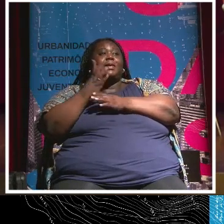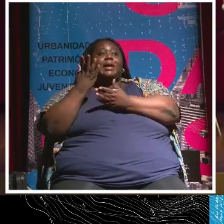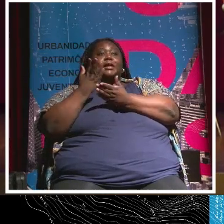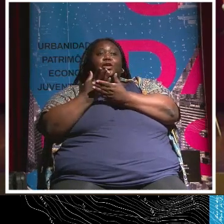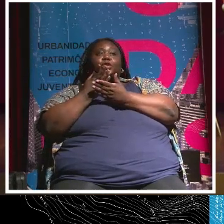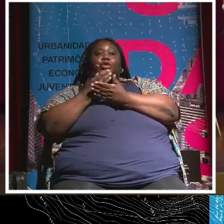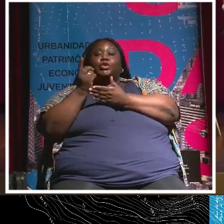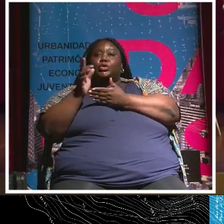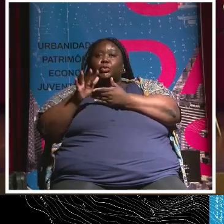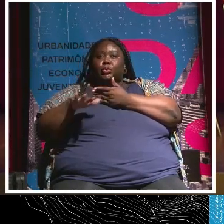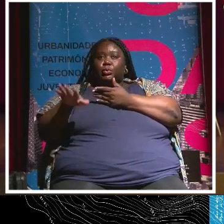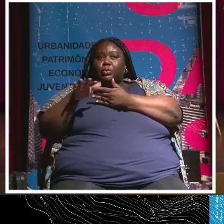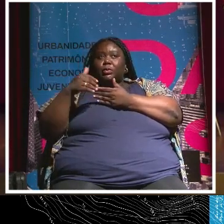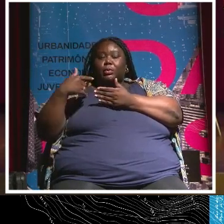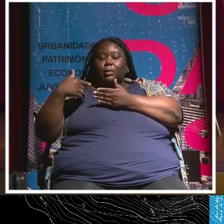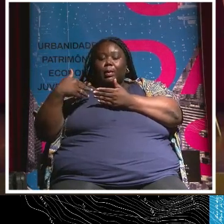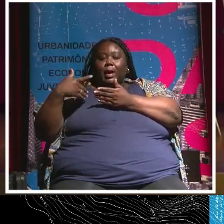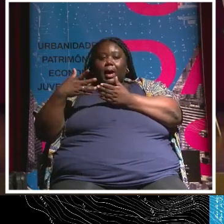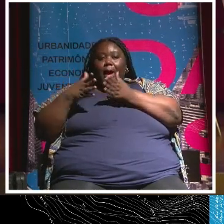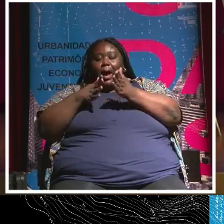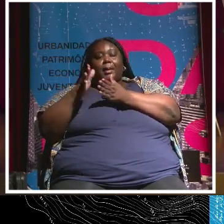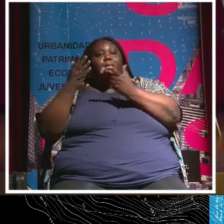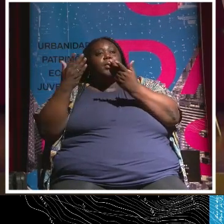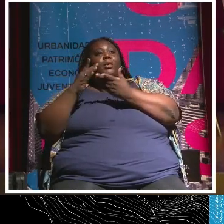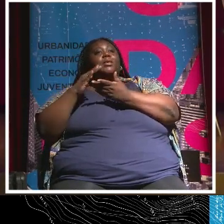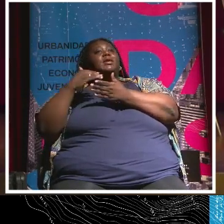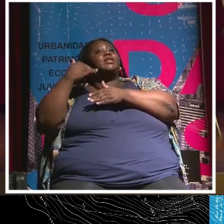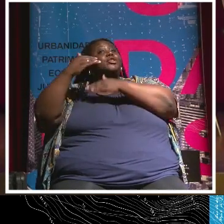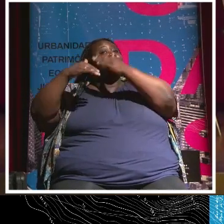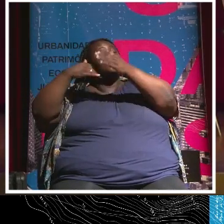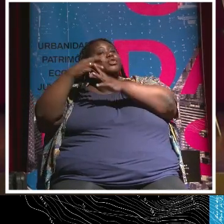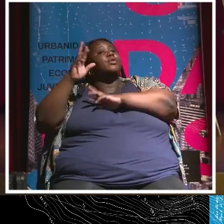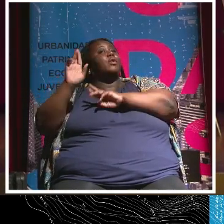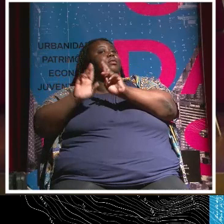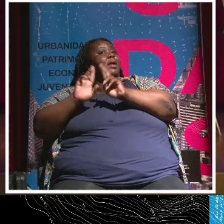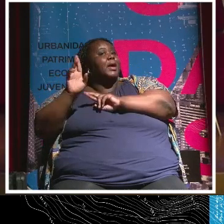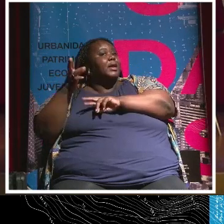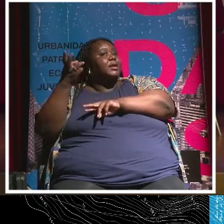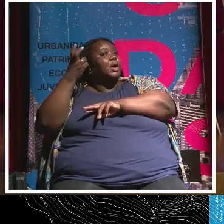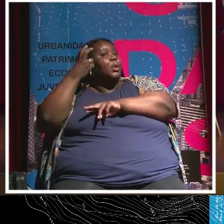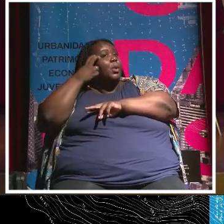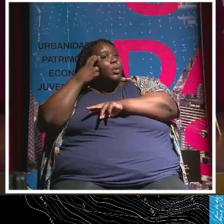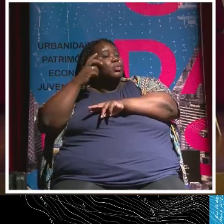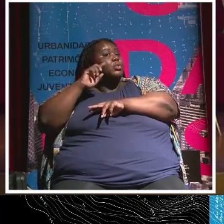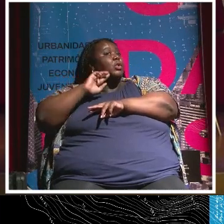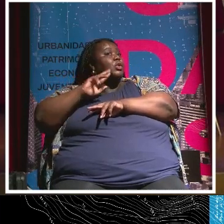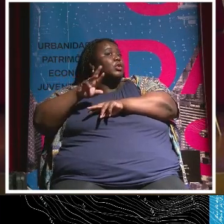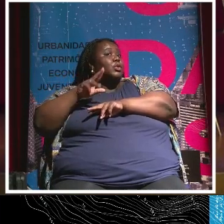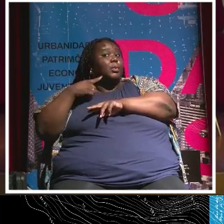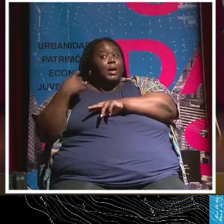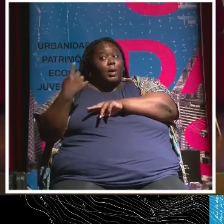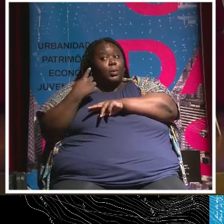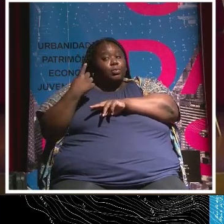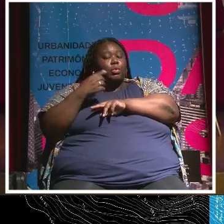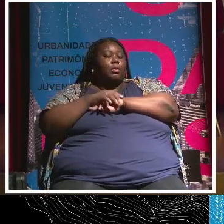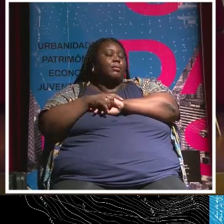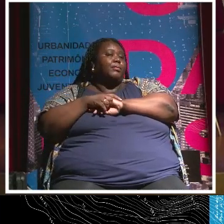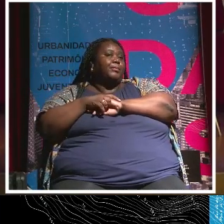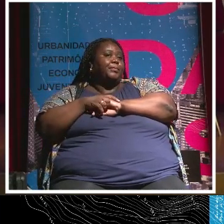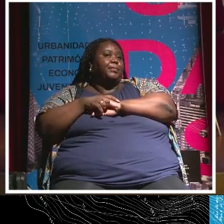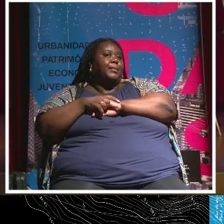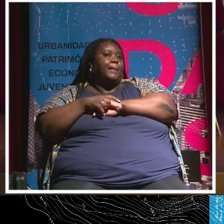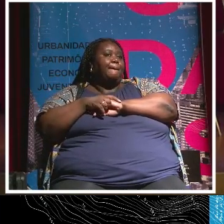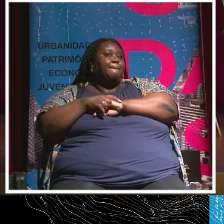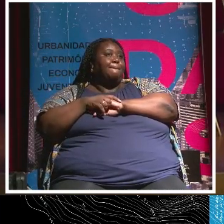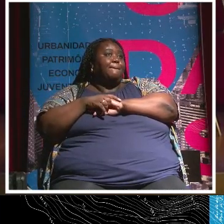nessa trajetória, que desenvolve relações com a cultura que não são individuais